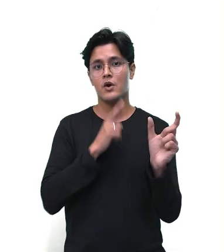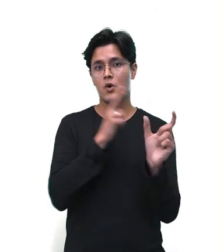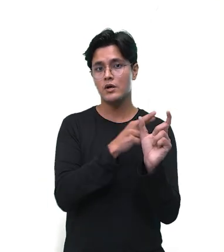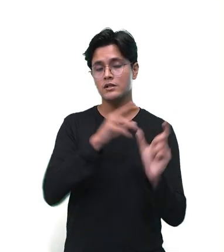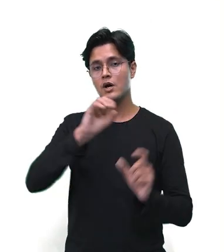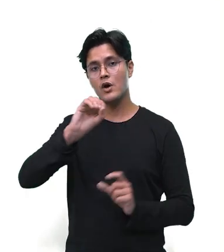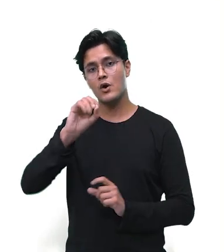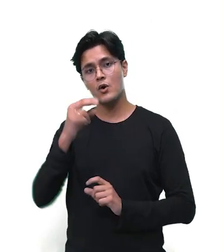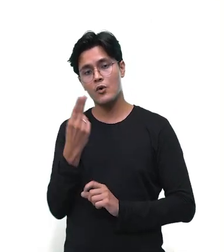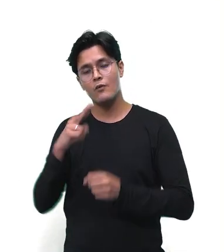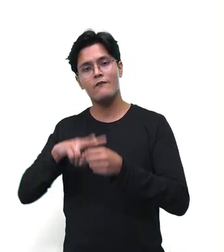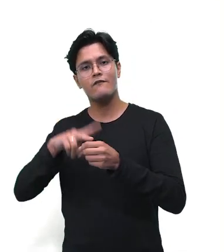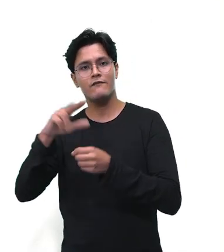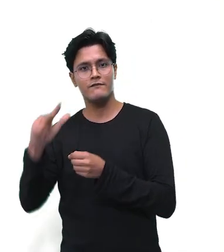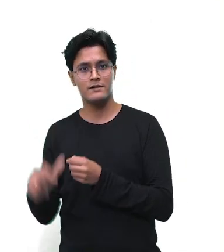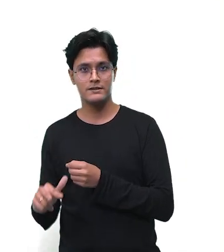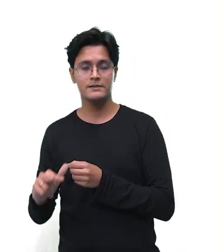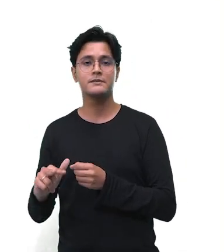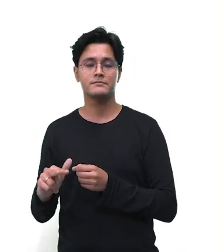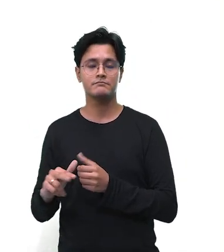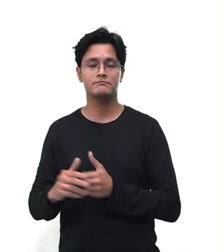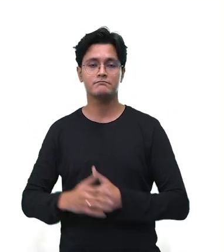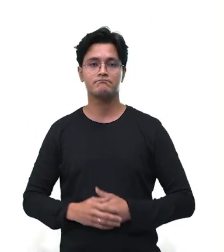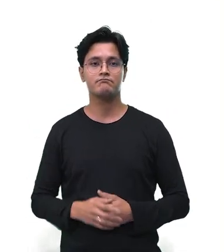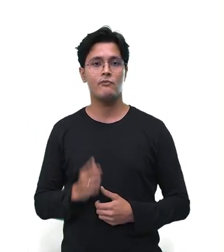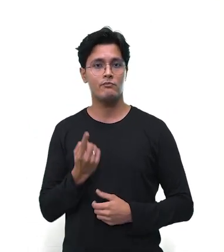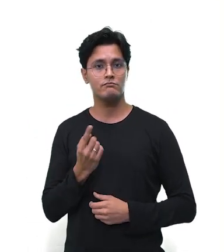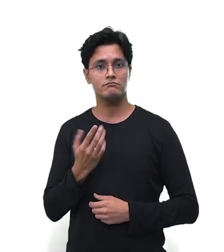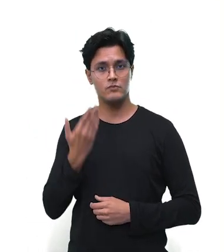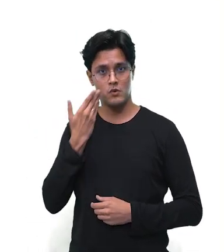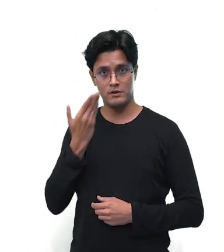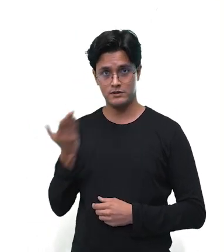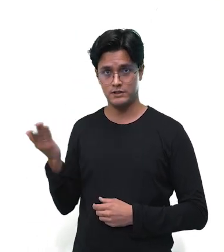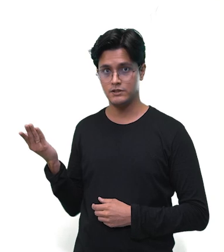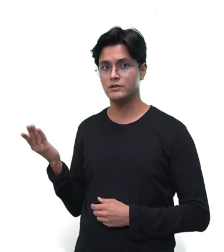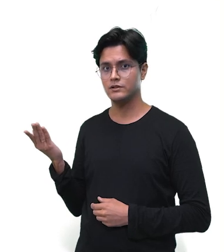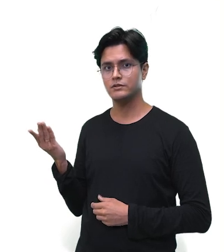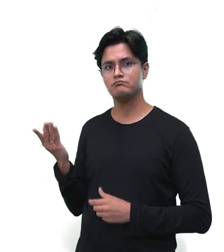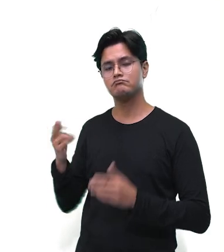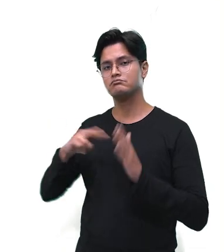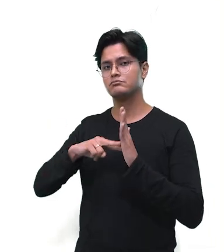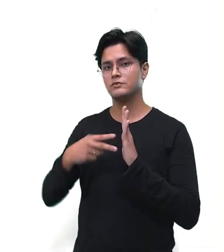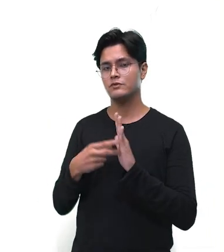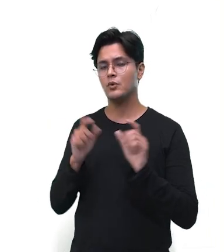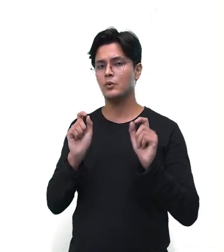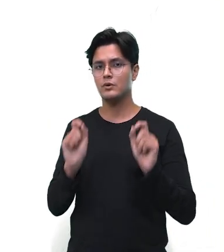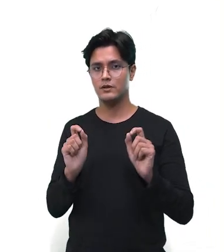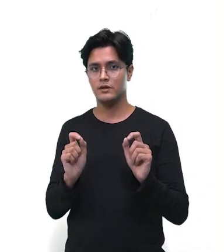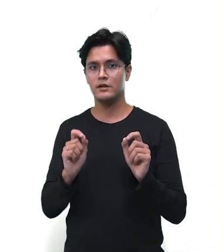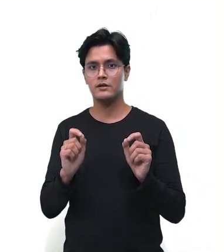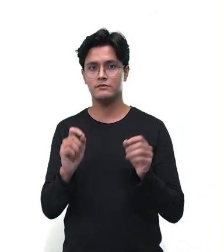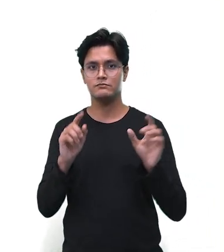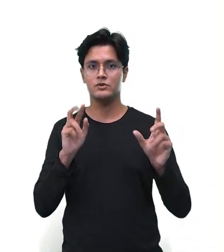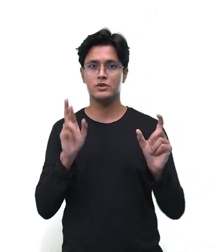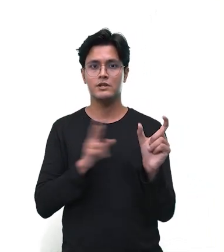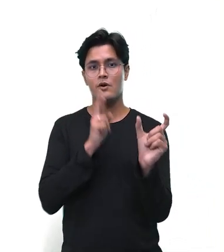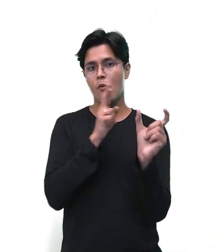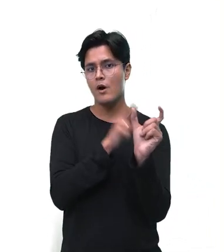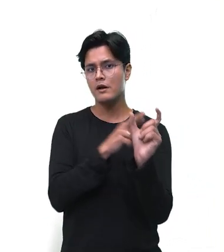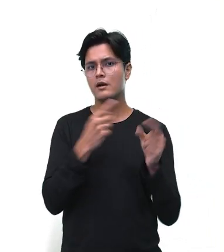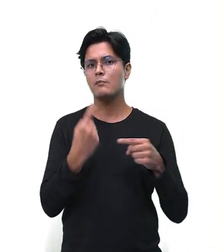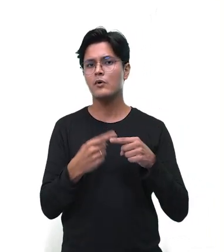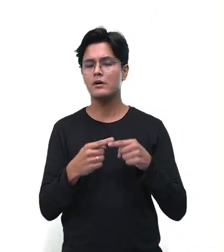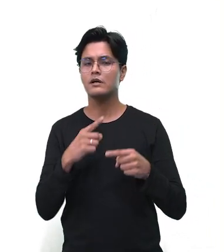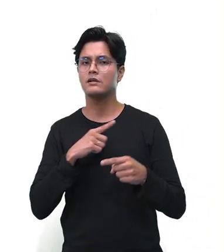incógnita, tá? Nesse caso aqui, ó, ela é uma incógnita, porque não tem outro valor para eu colocar aí, só